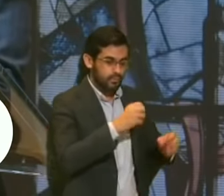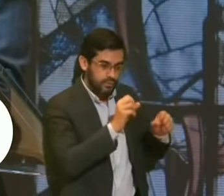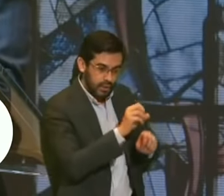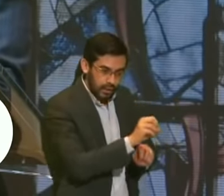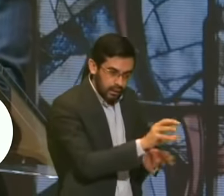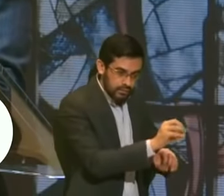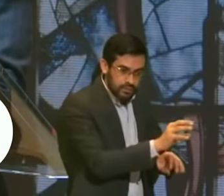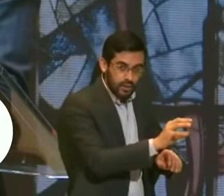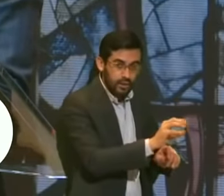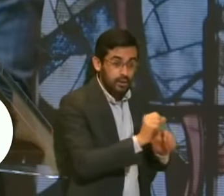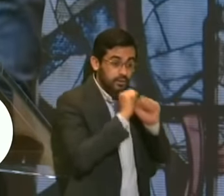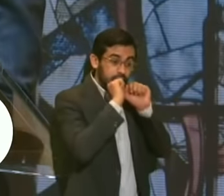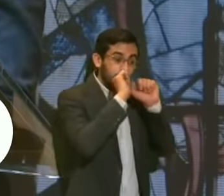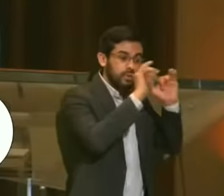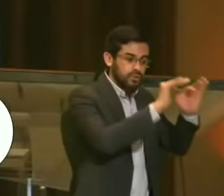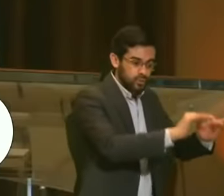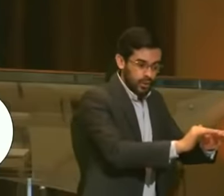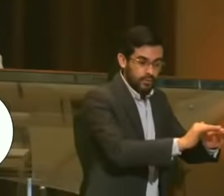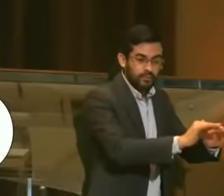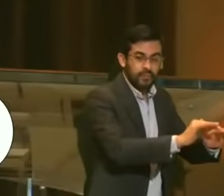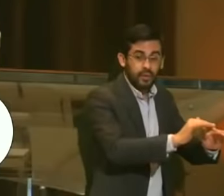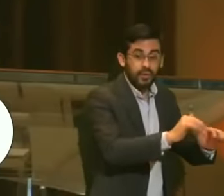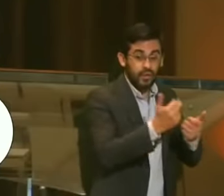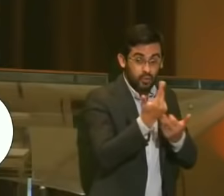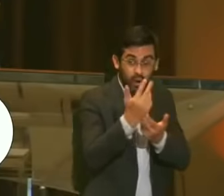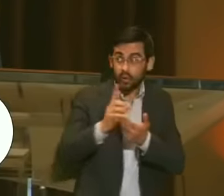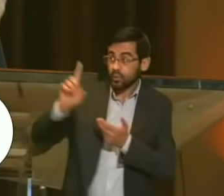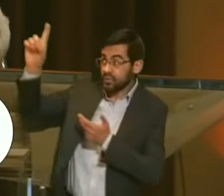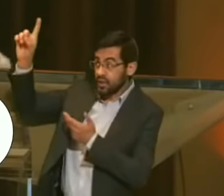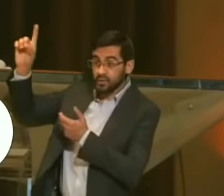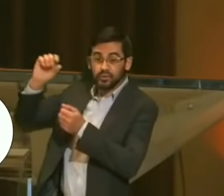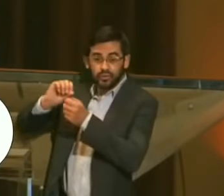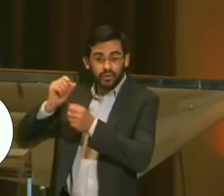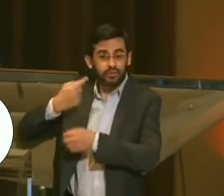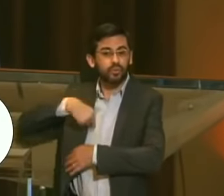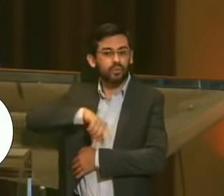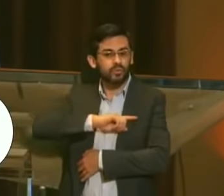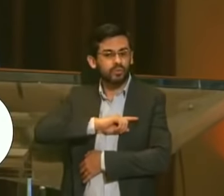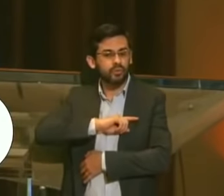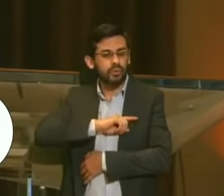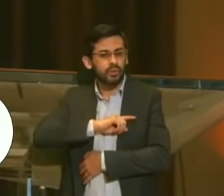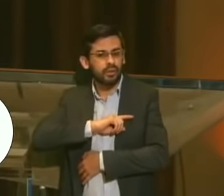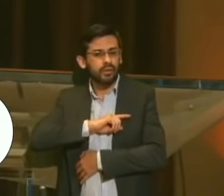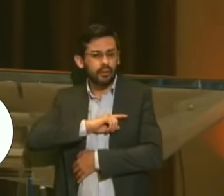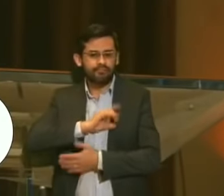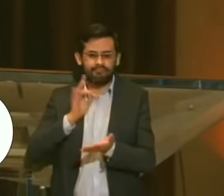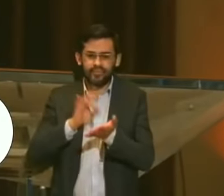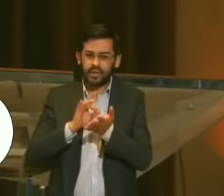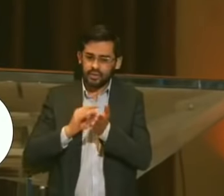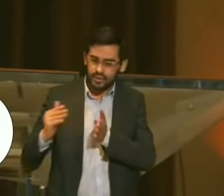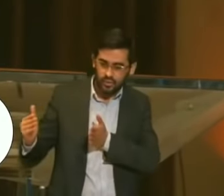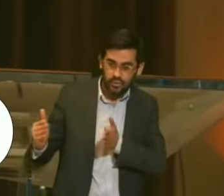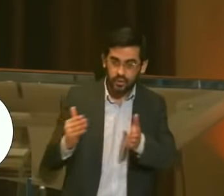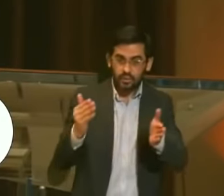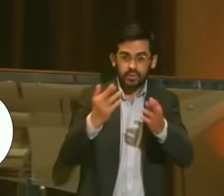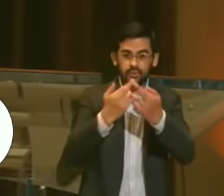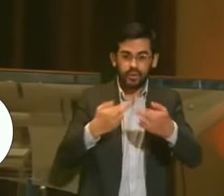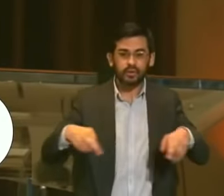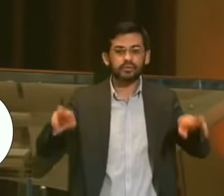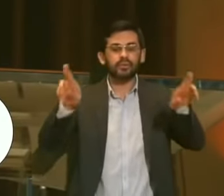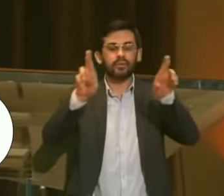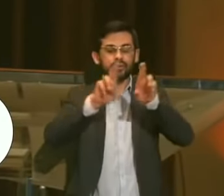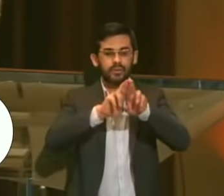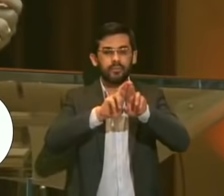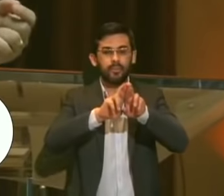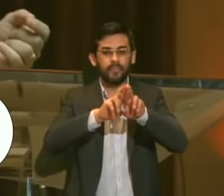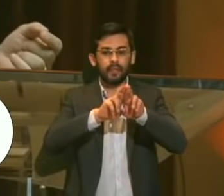abençoá-los. Isso nós chamamos de o caminho da restauração. E o caminho da restauração passa